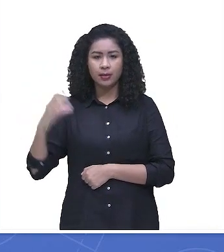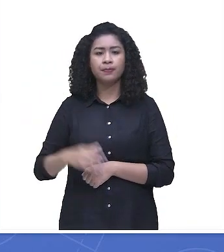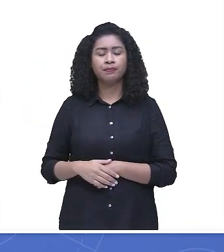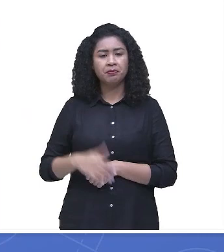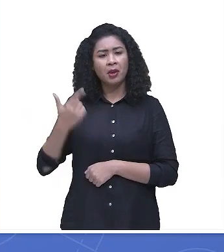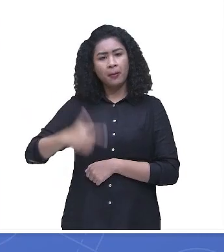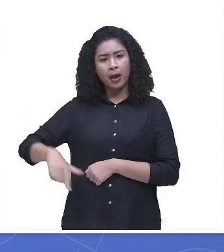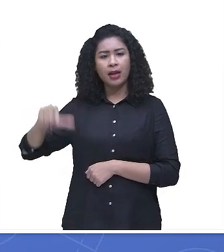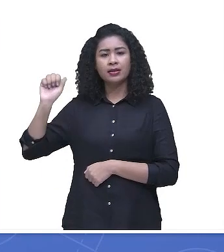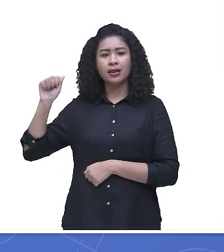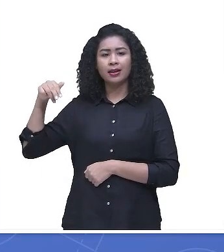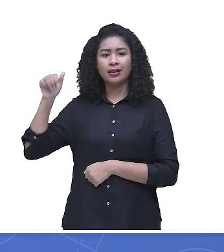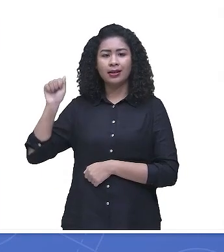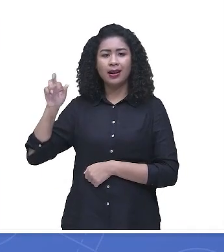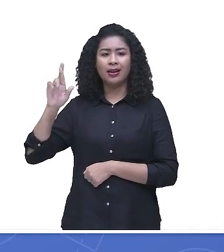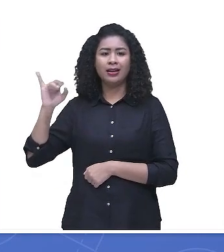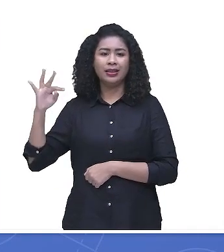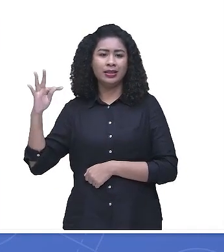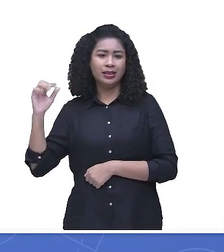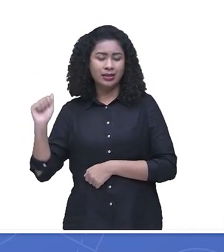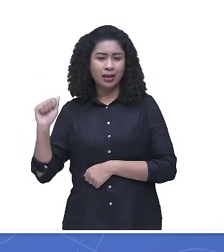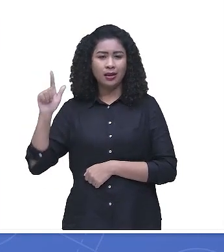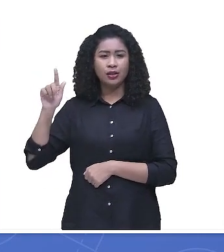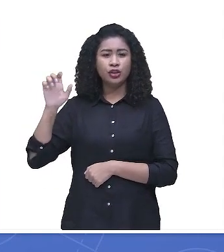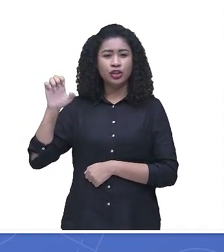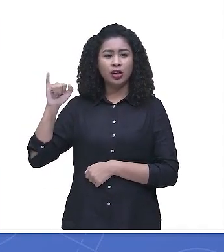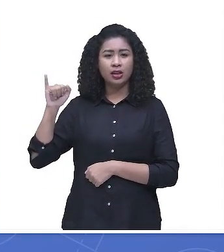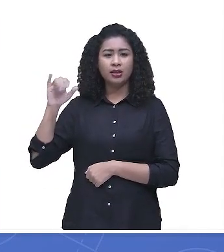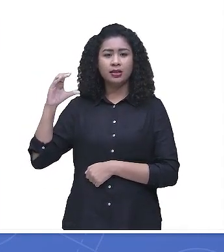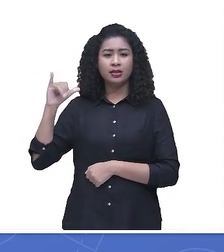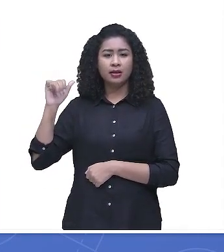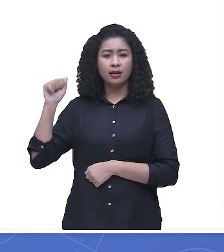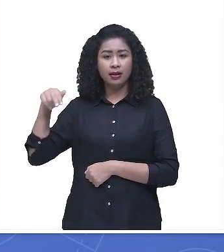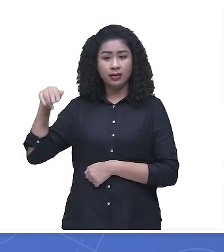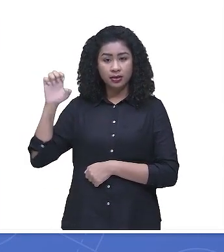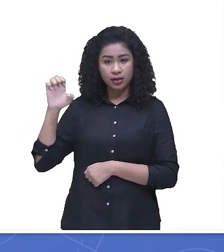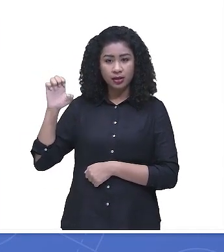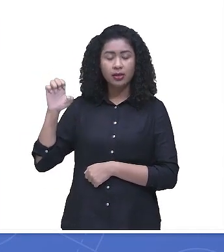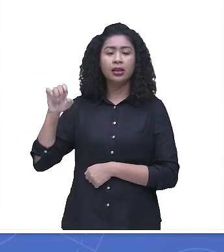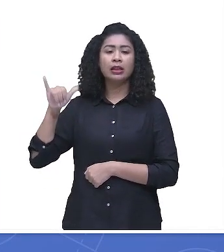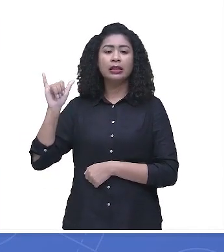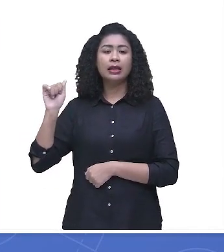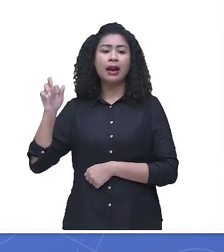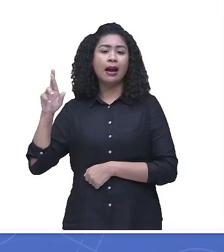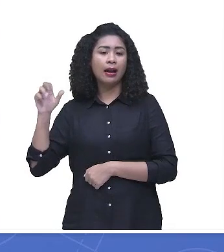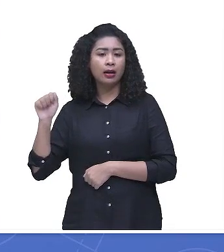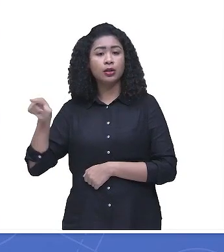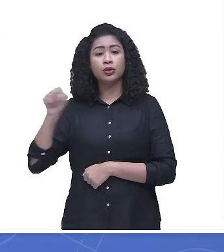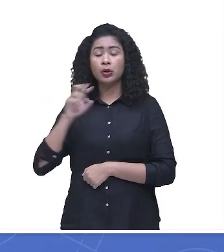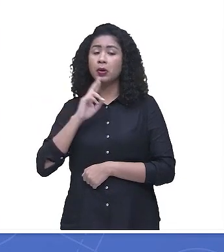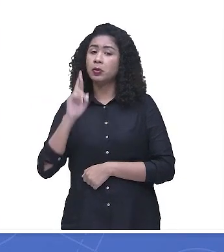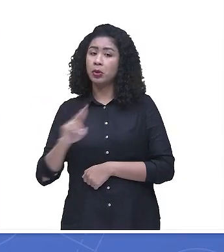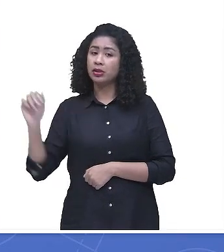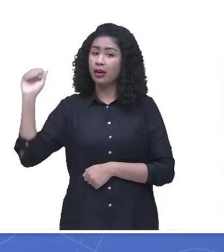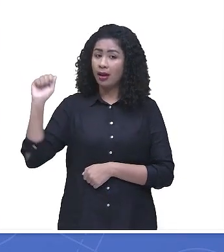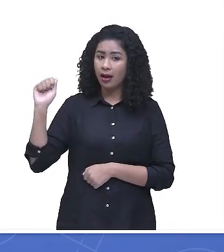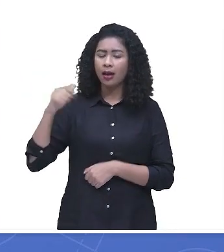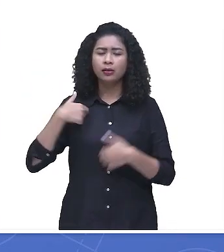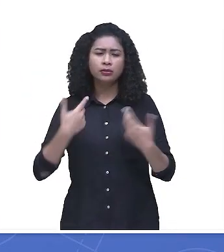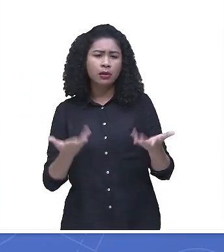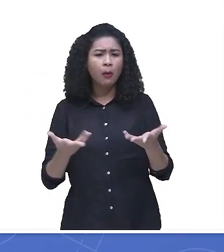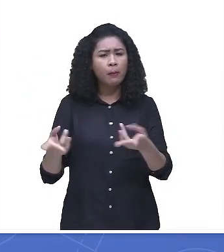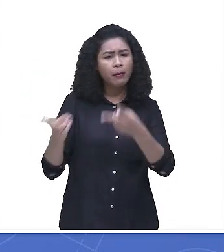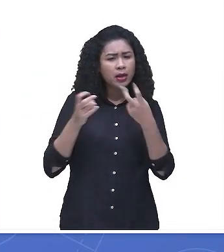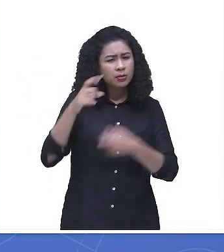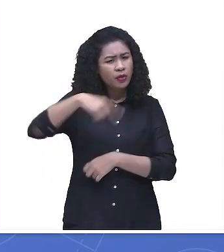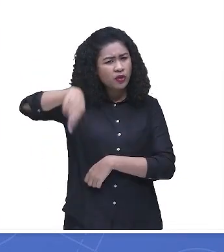Rita, a Geiciane, a Gisele, aí o Severino vem com a B, a Yara vem com a A. Então, percebi que vocês estão um pouquinho na dúvida,